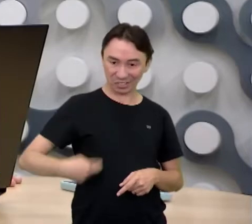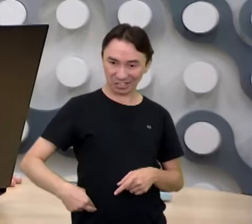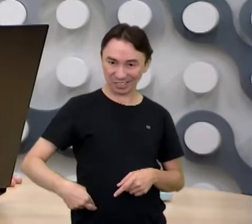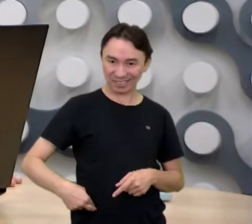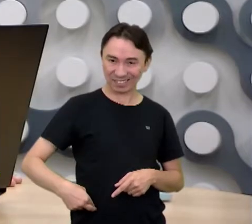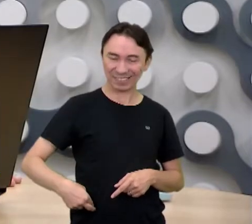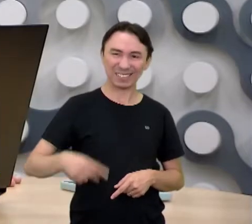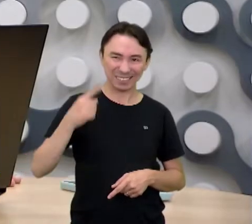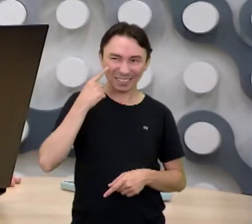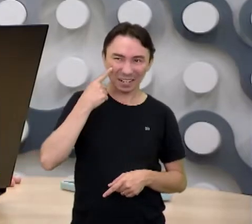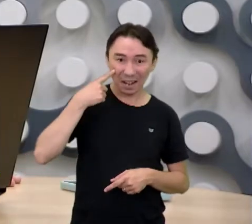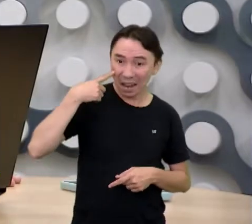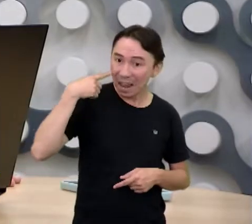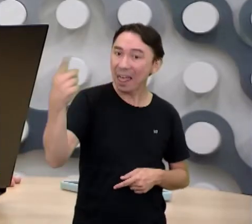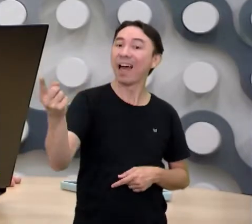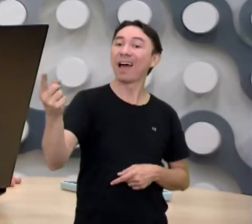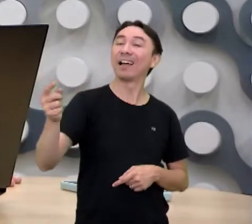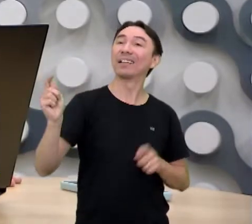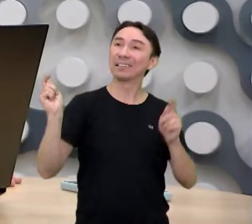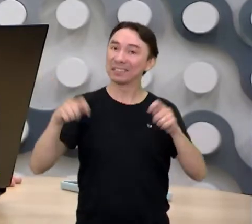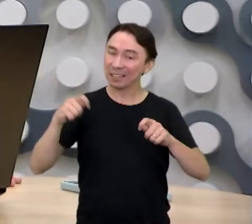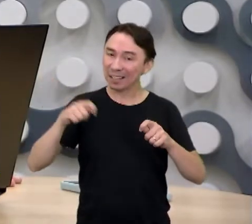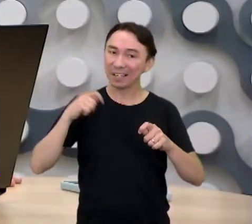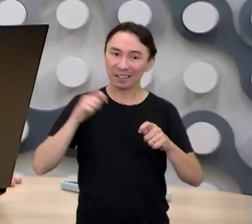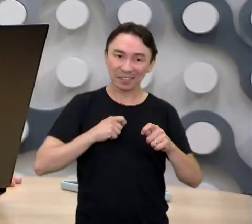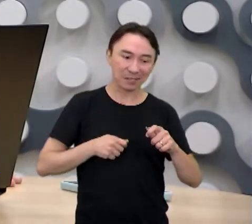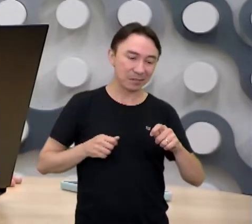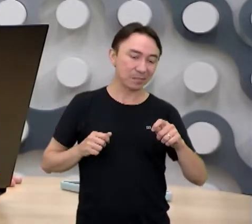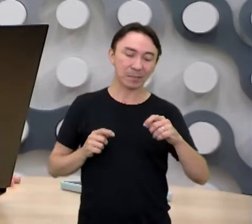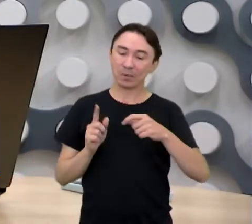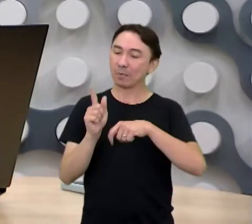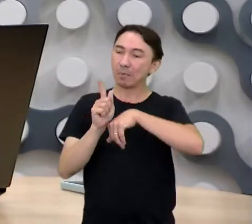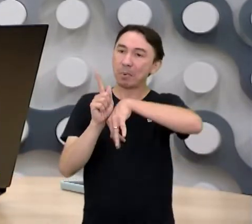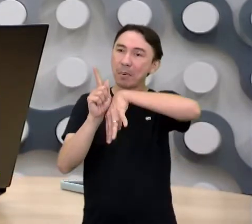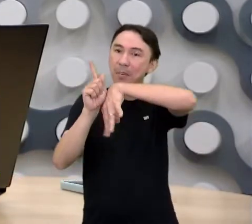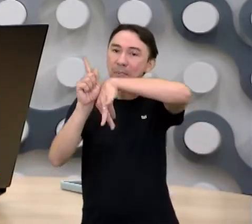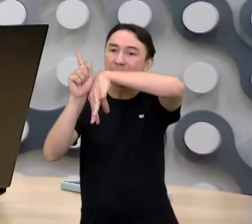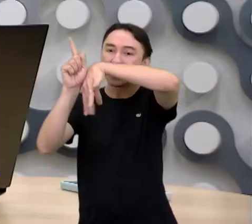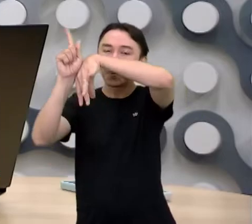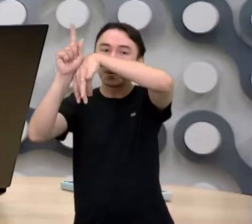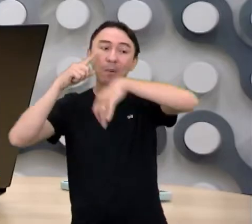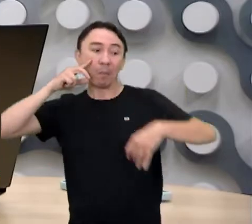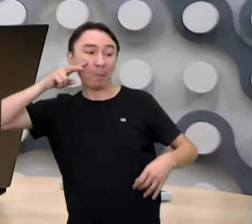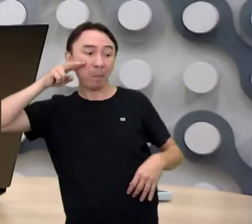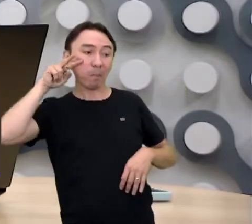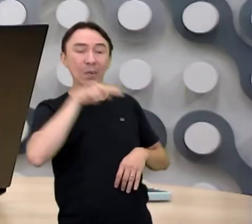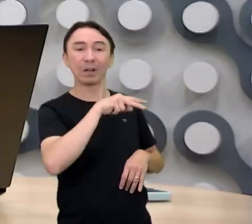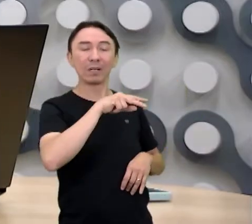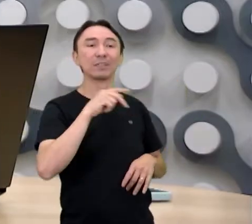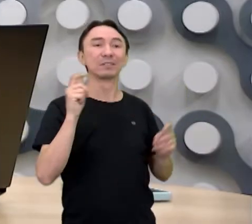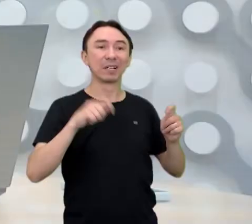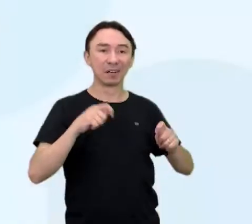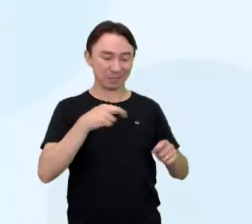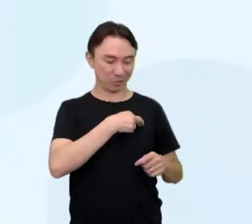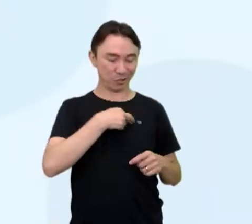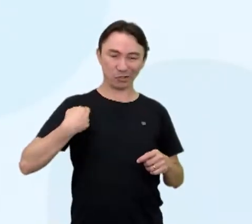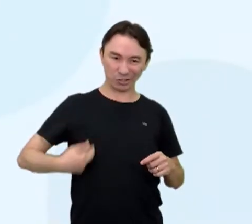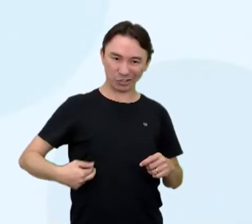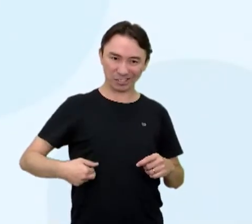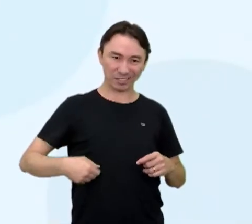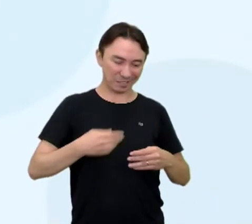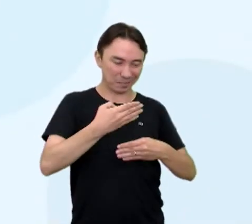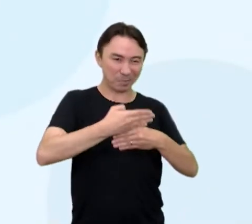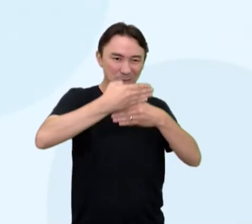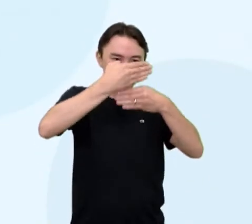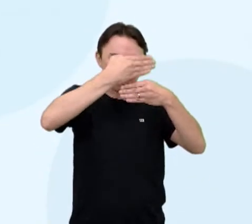nu aí pelos astronautas que foram para o espaço, tá certo? Volta um pouquinho lá, Jojo, só para eu falar daquela